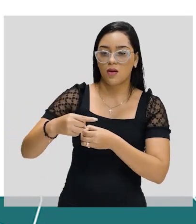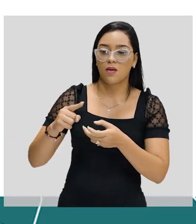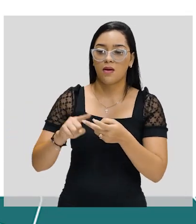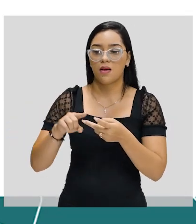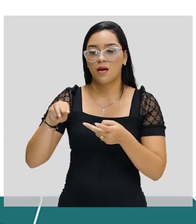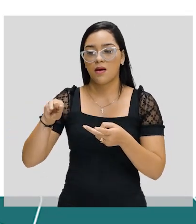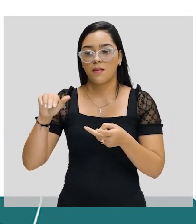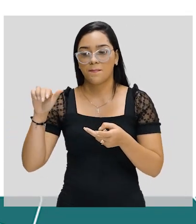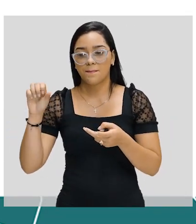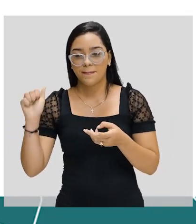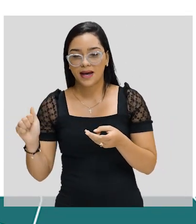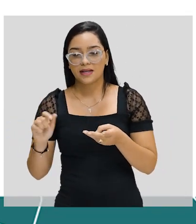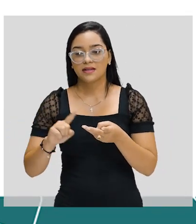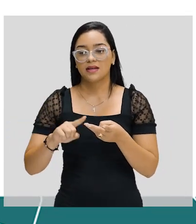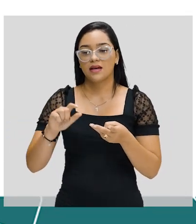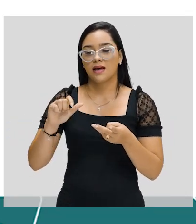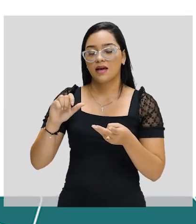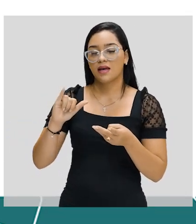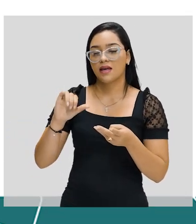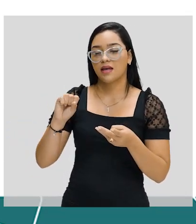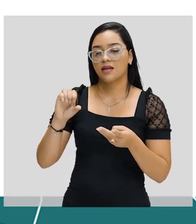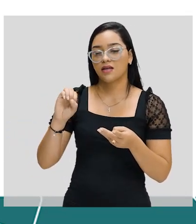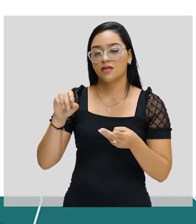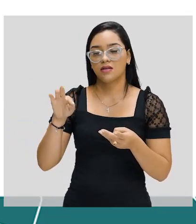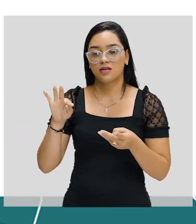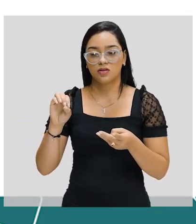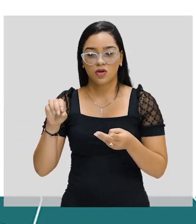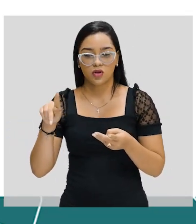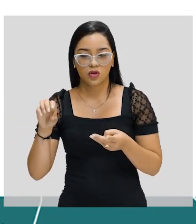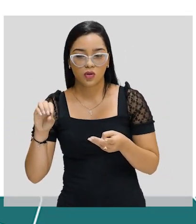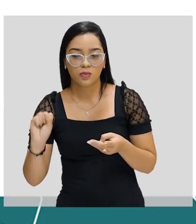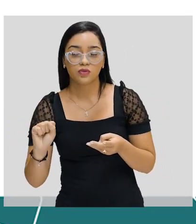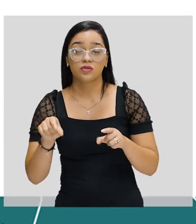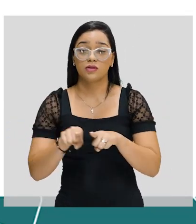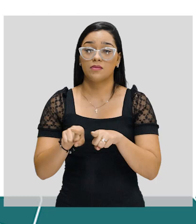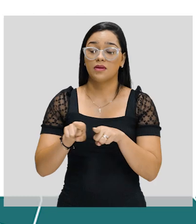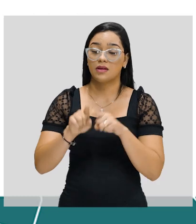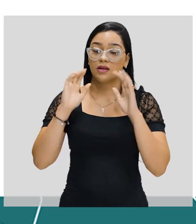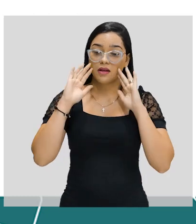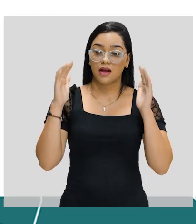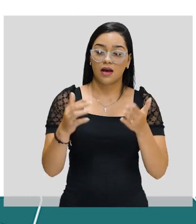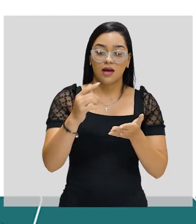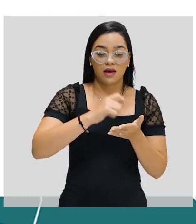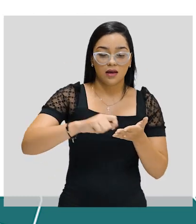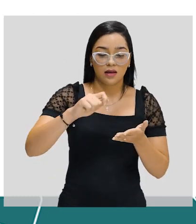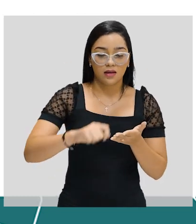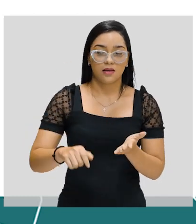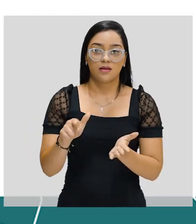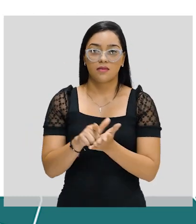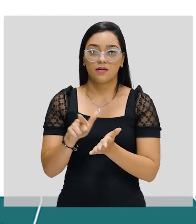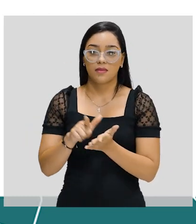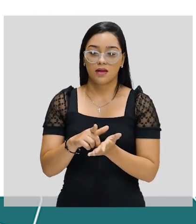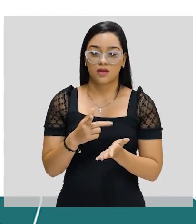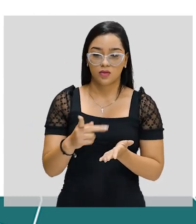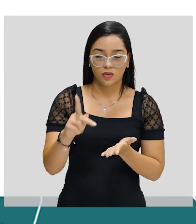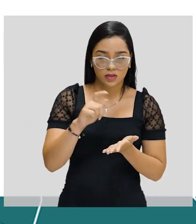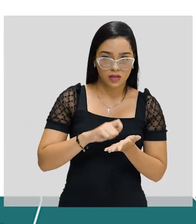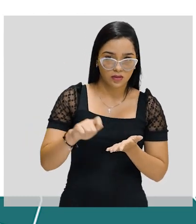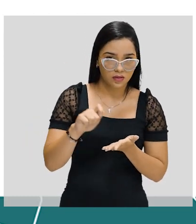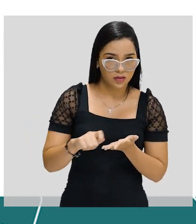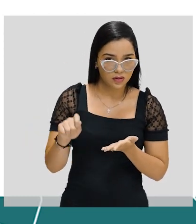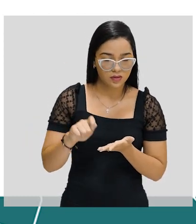e isótopos. Ok? Então, ficar ligadinho na aula de hoje, papel, caneta, faça as suas